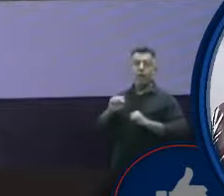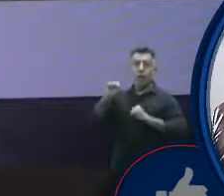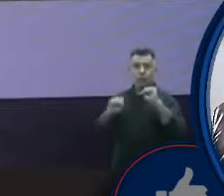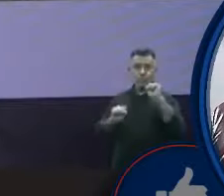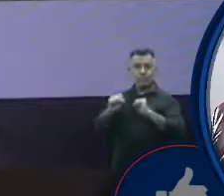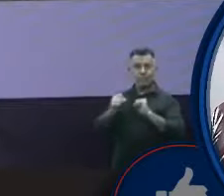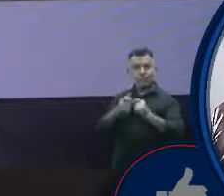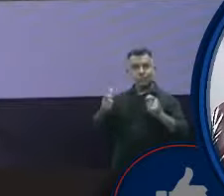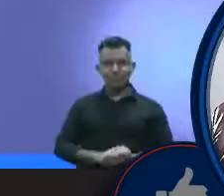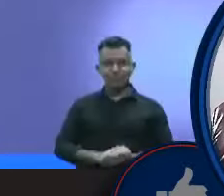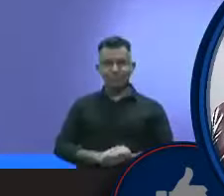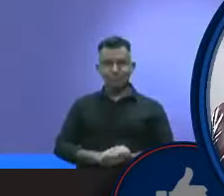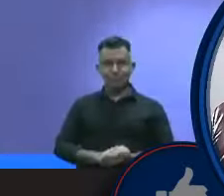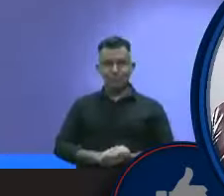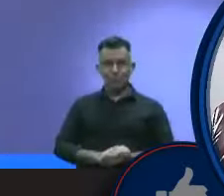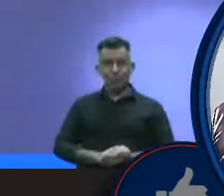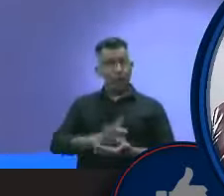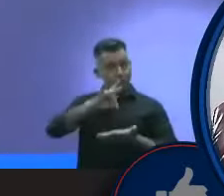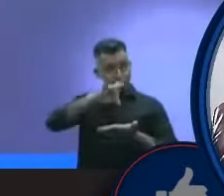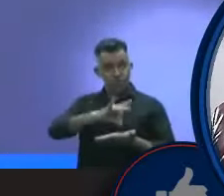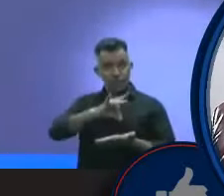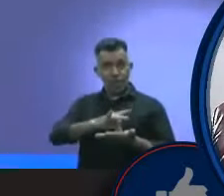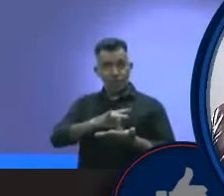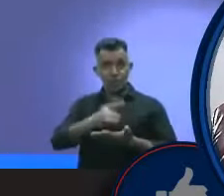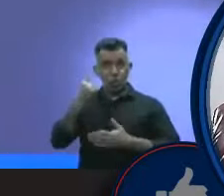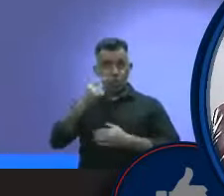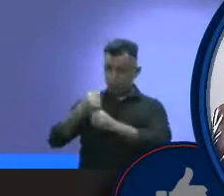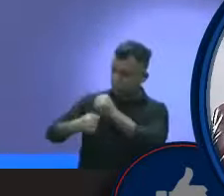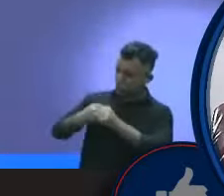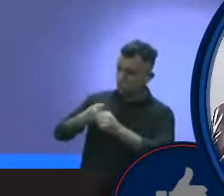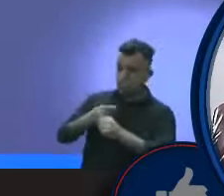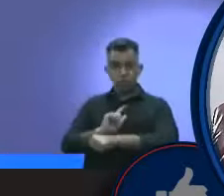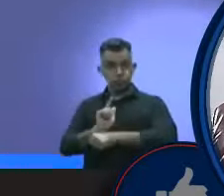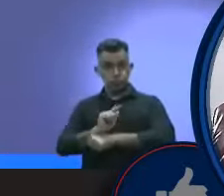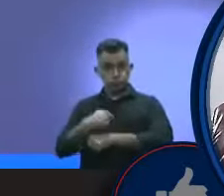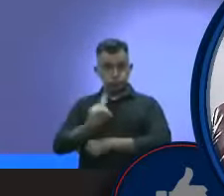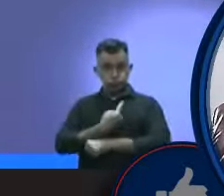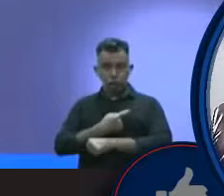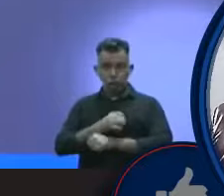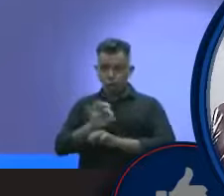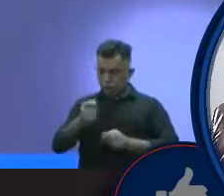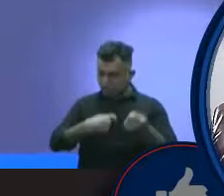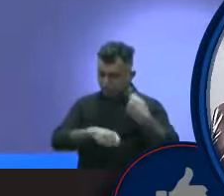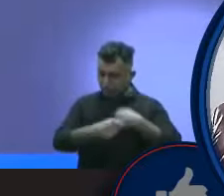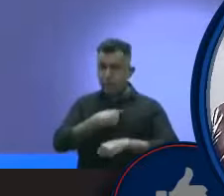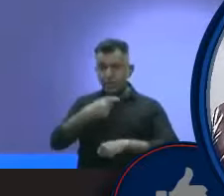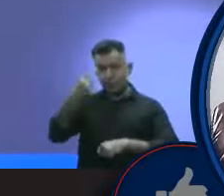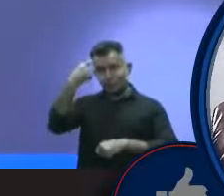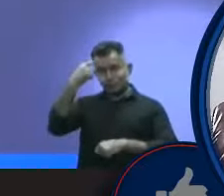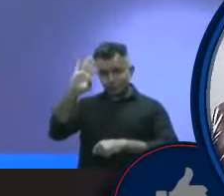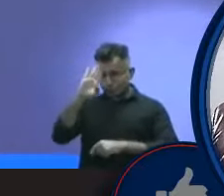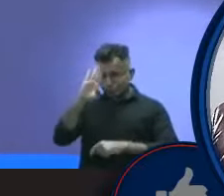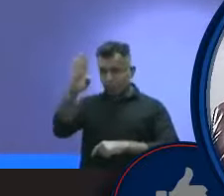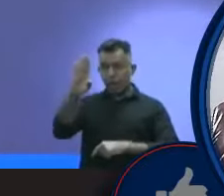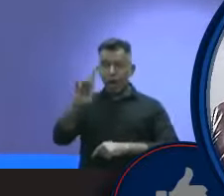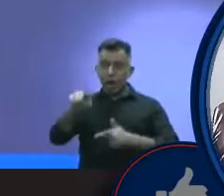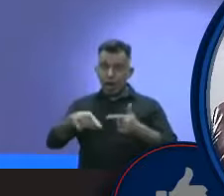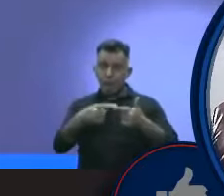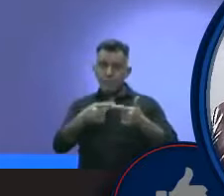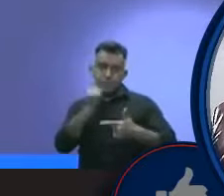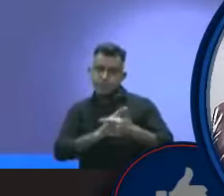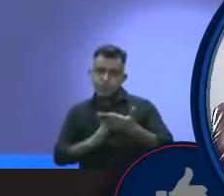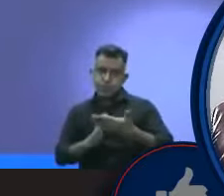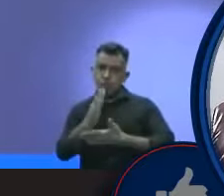marketplace do Brasil. É verdade que no primeiro ano da nossa gestão, a gente priorizou o 1P para garantir uma das